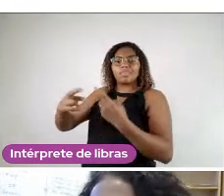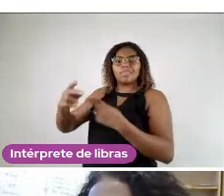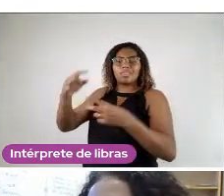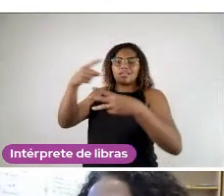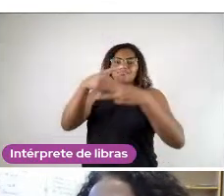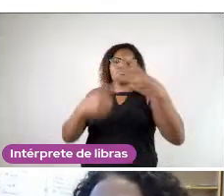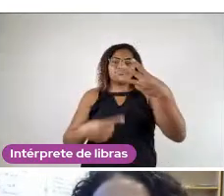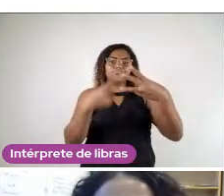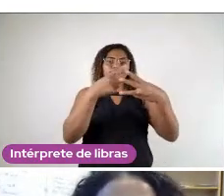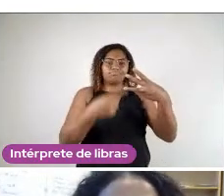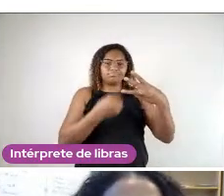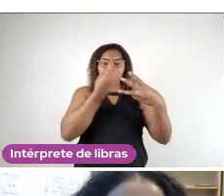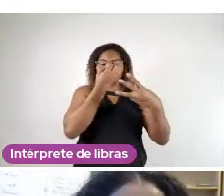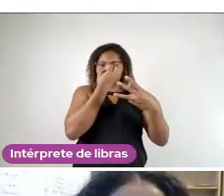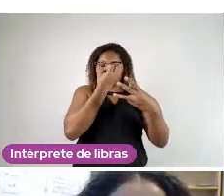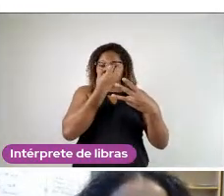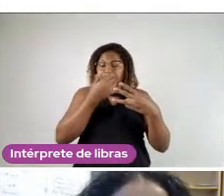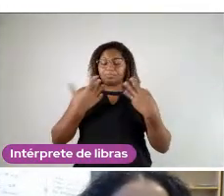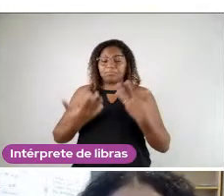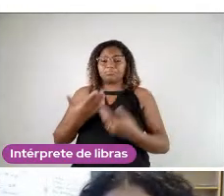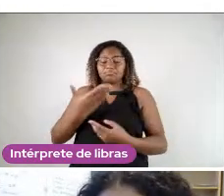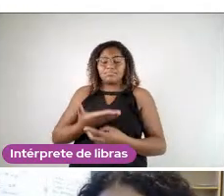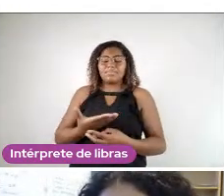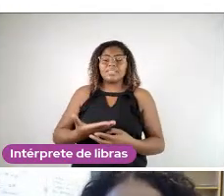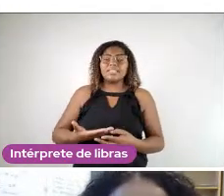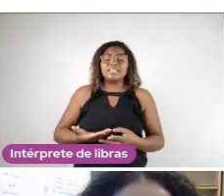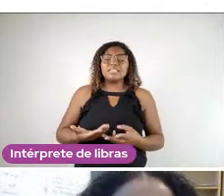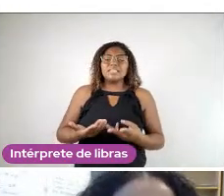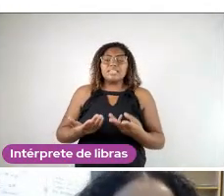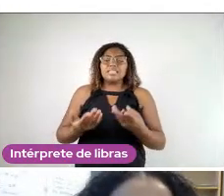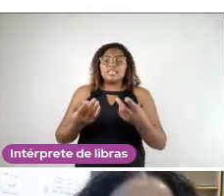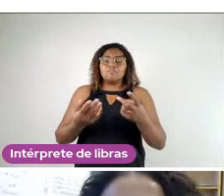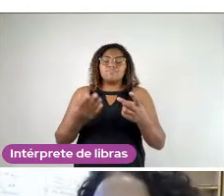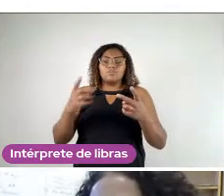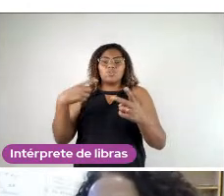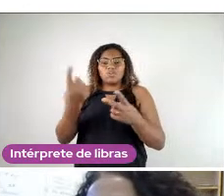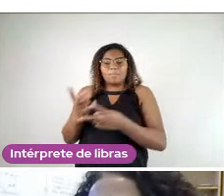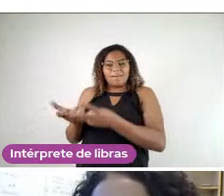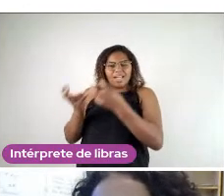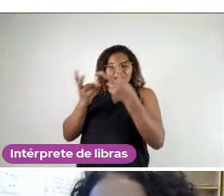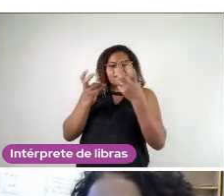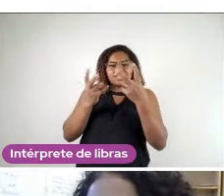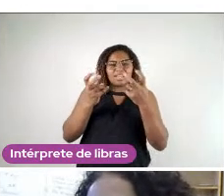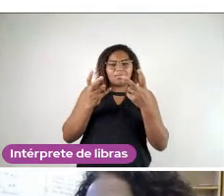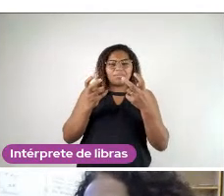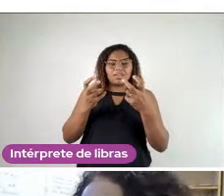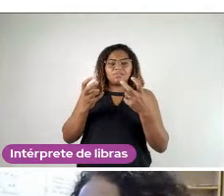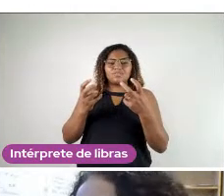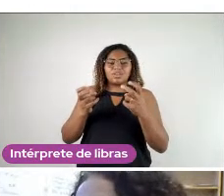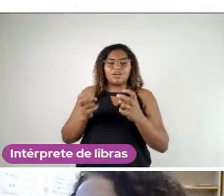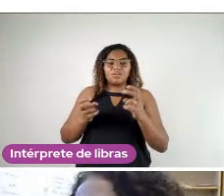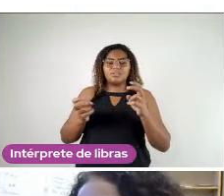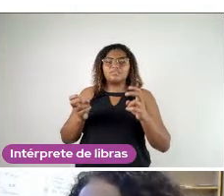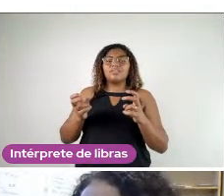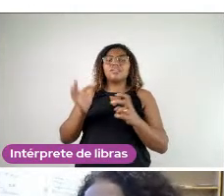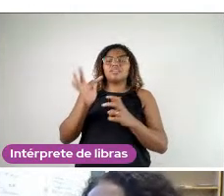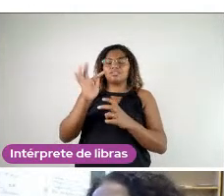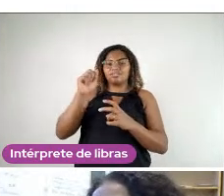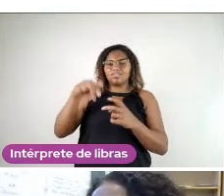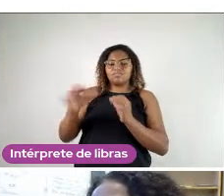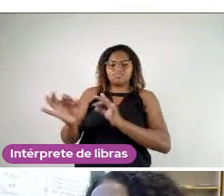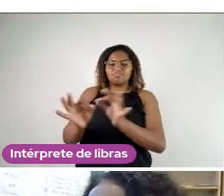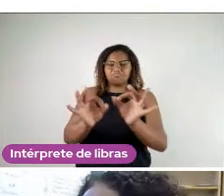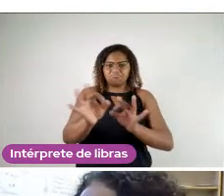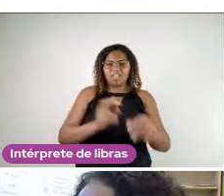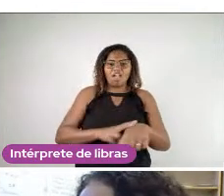aí também, né? E nesse intersecto a gente tem o efeito das fãs na Blue Economy. E dizer,